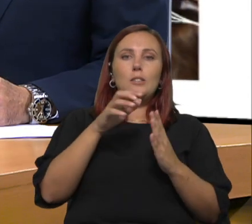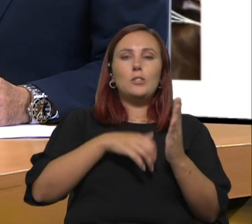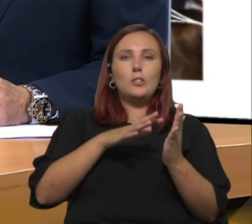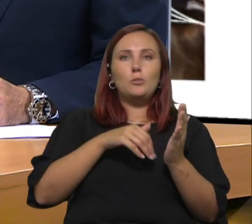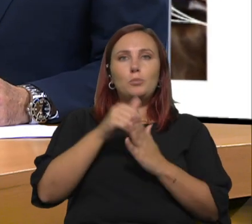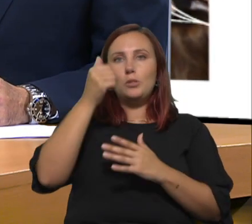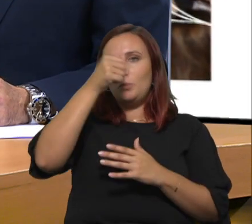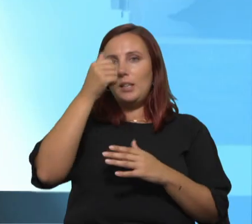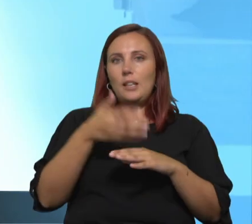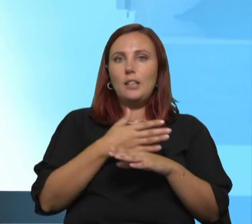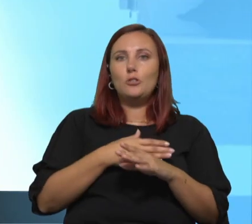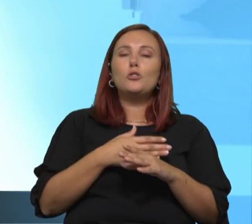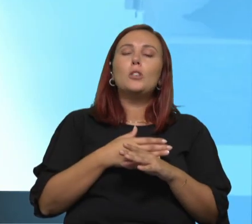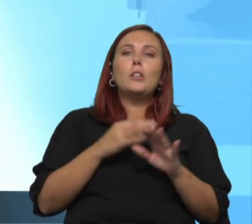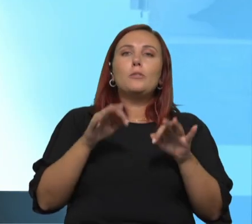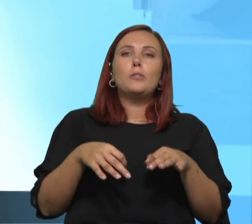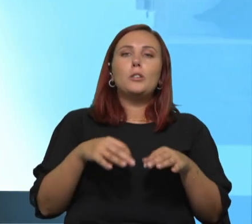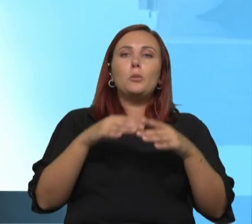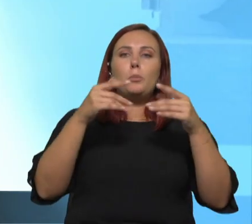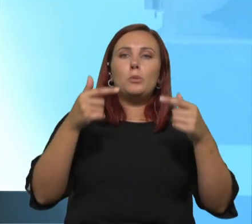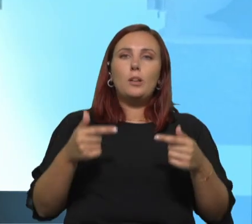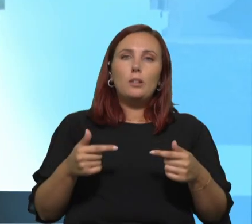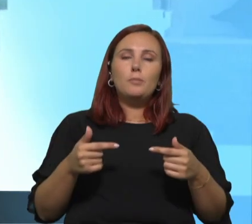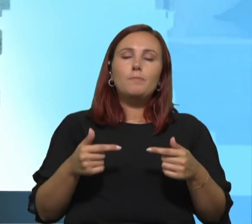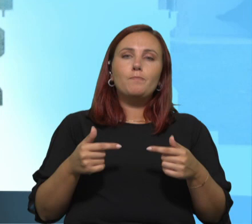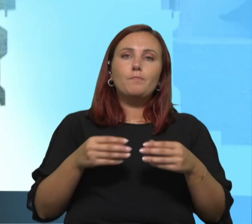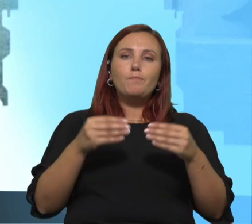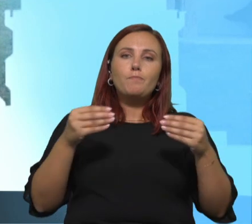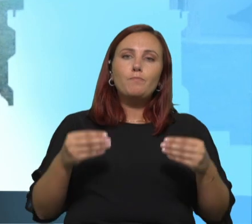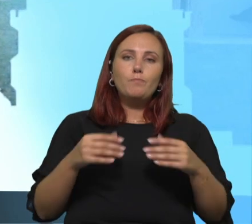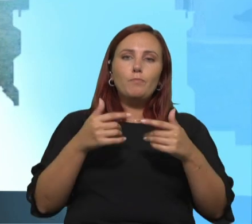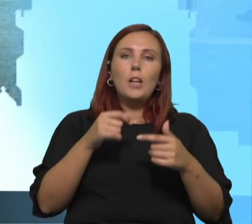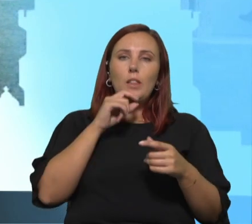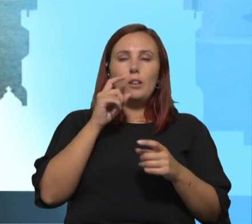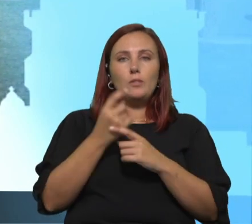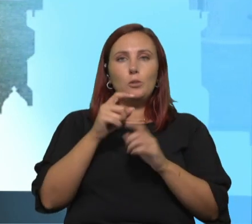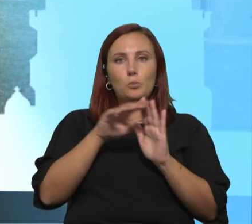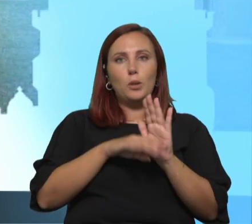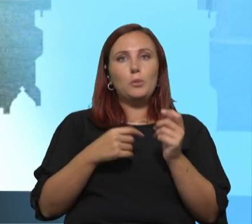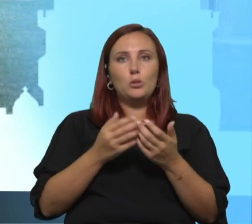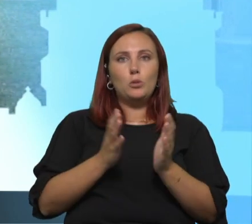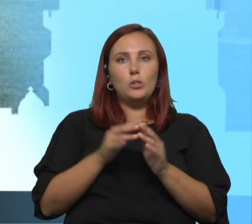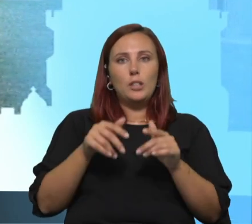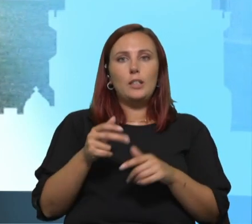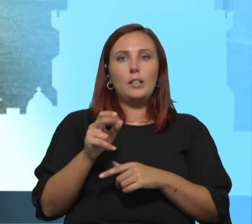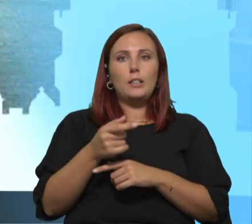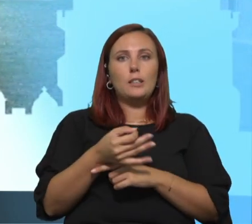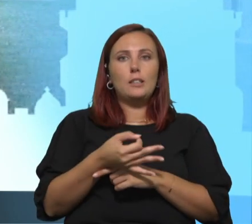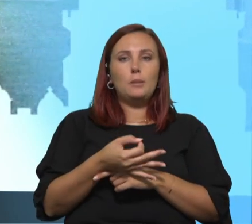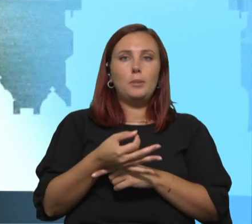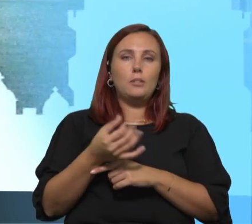E antes de terminar, convido a passar pelo portal da Agência Eclésia, onde pode rever este e todos os programas que partilhamos consigo aqui na RTP2